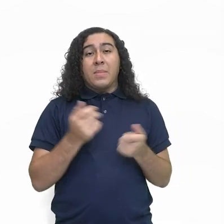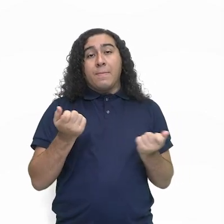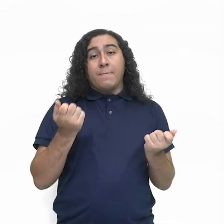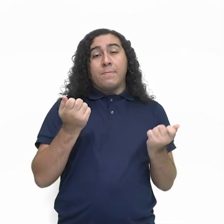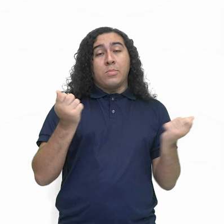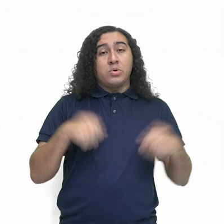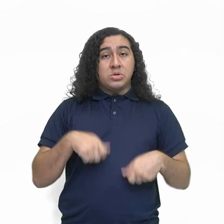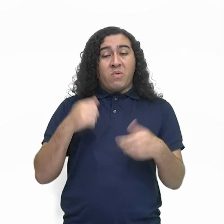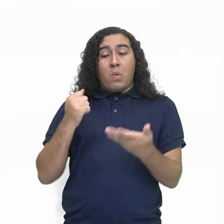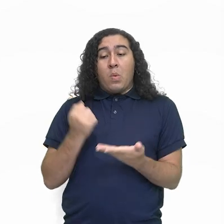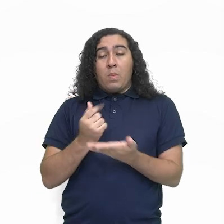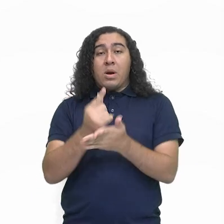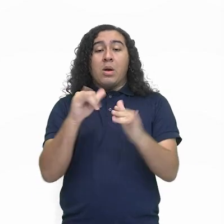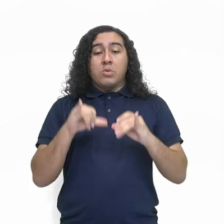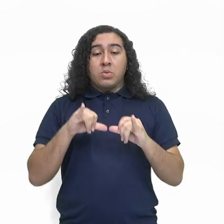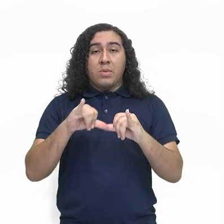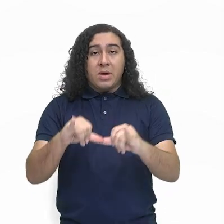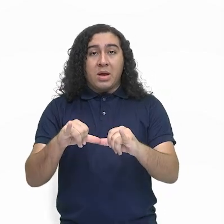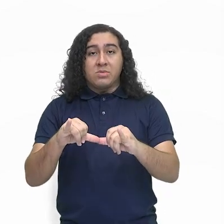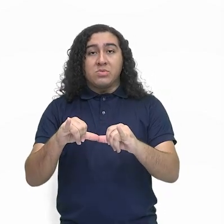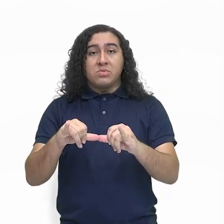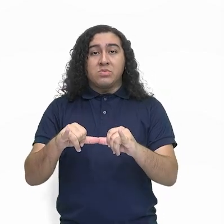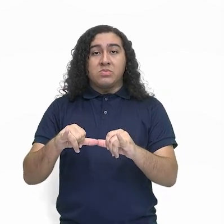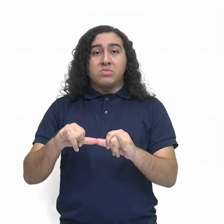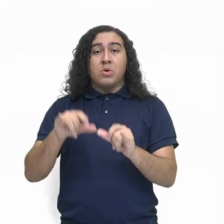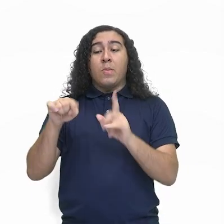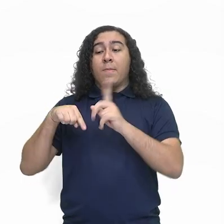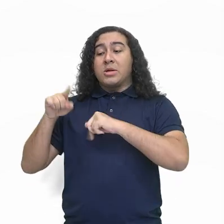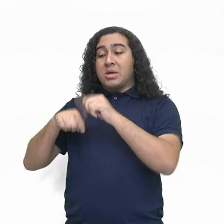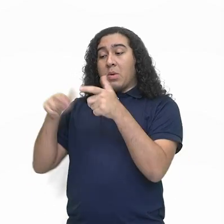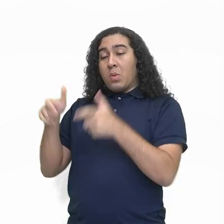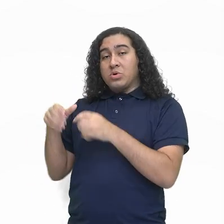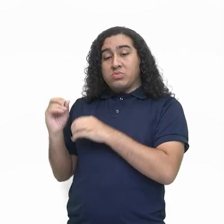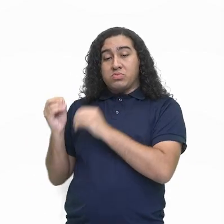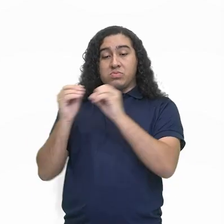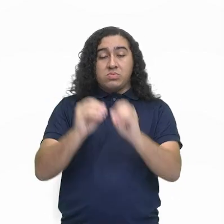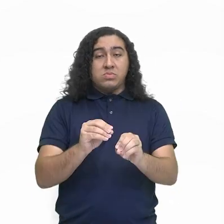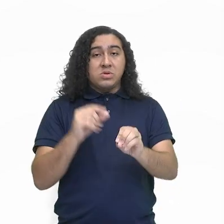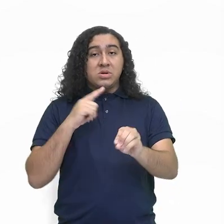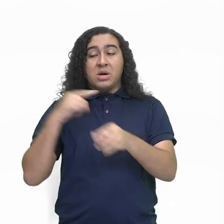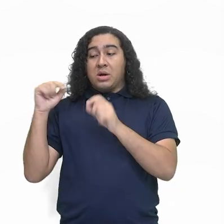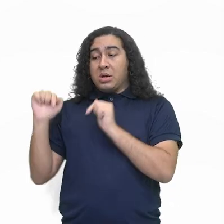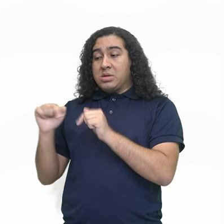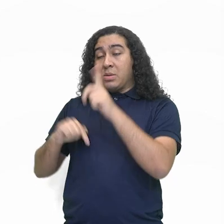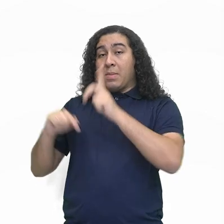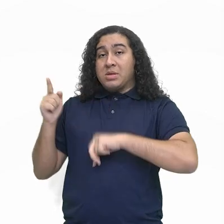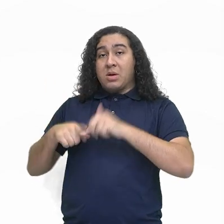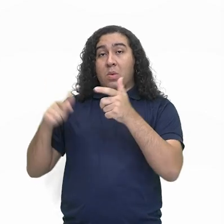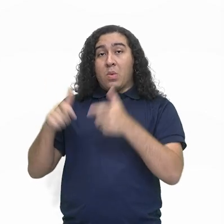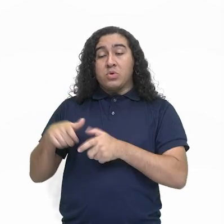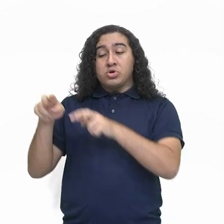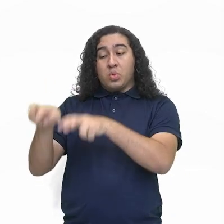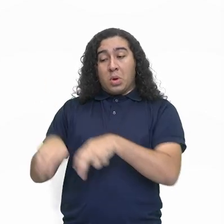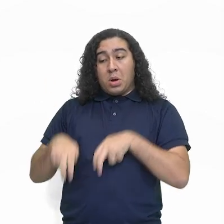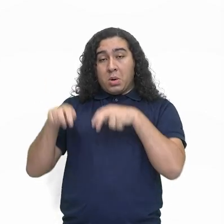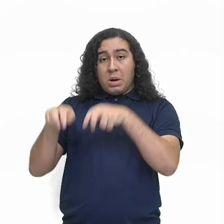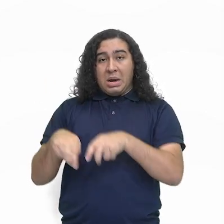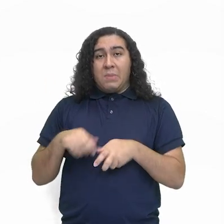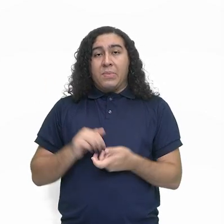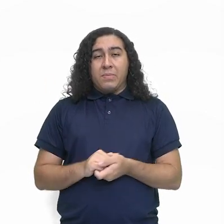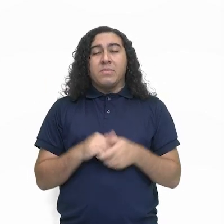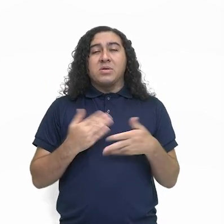do supermercado é todo um processo de produção que vem da onde? Vem do campo. Então vamos acabar com esse negócio